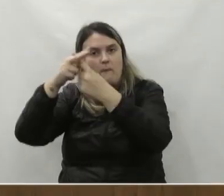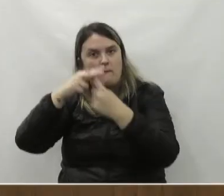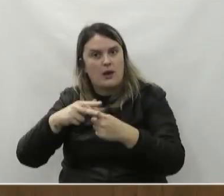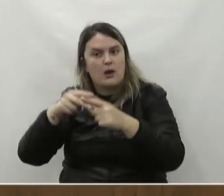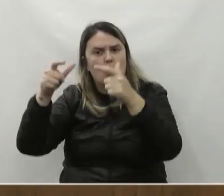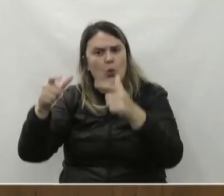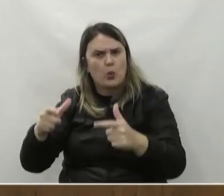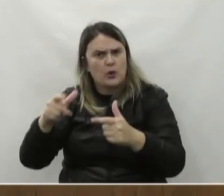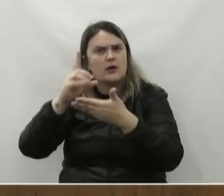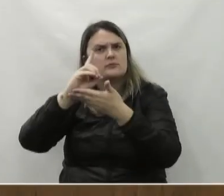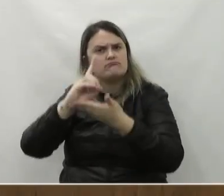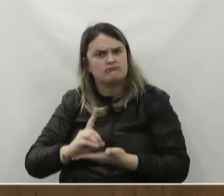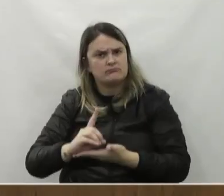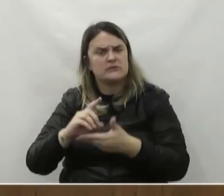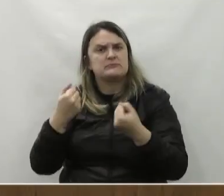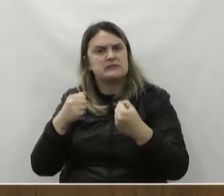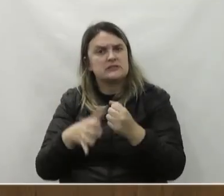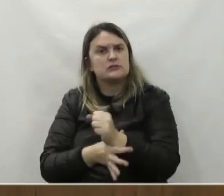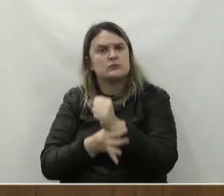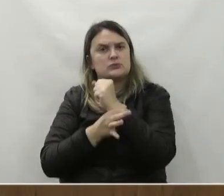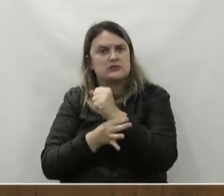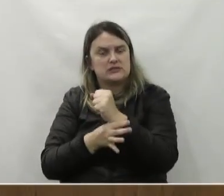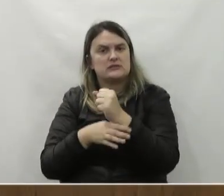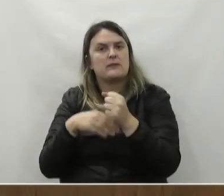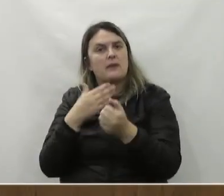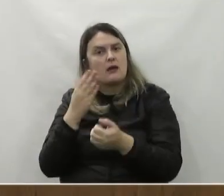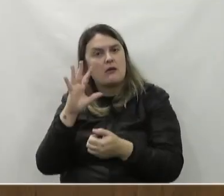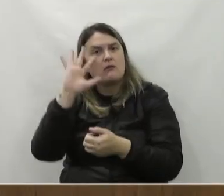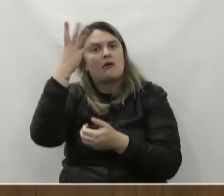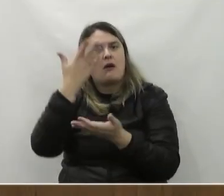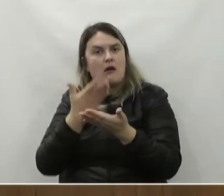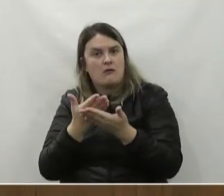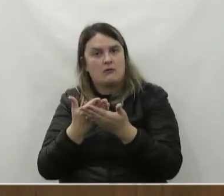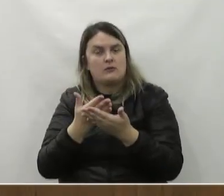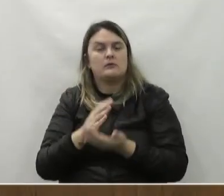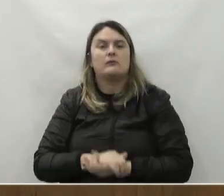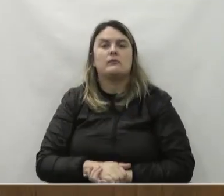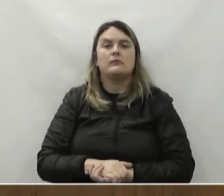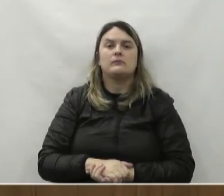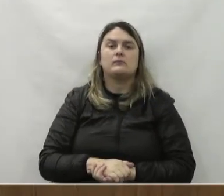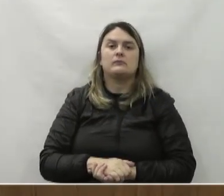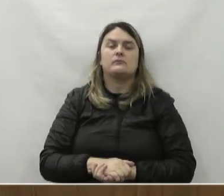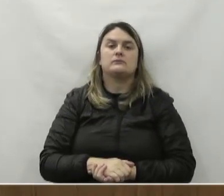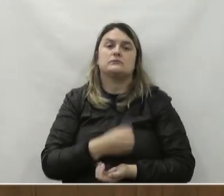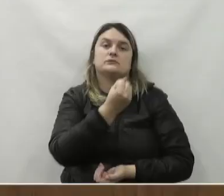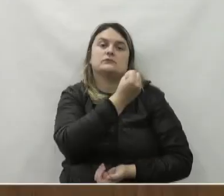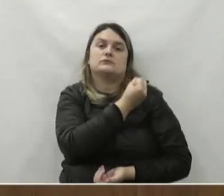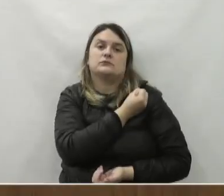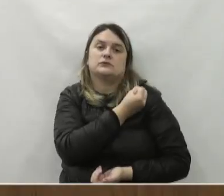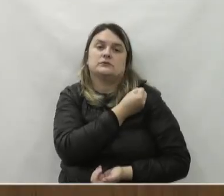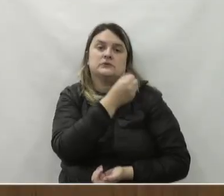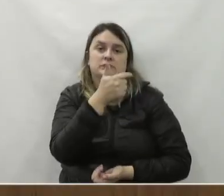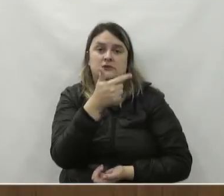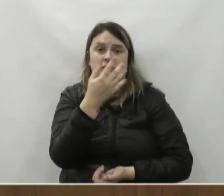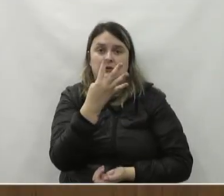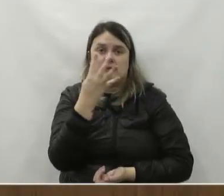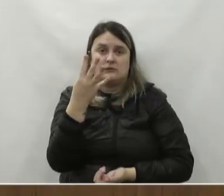digno, seguro e funcional para a comunidade escolar. Indicação número